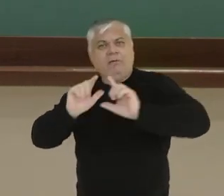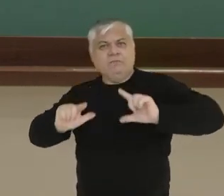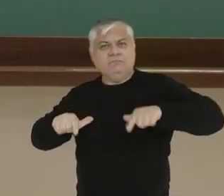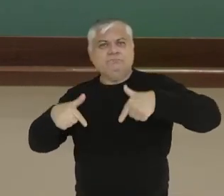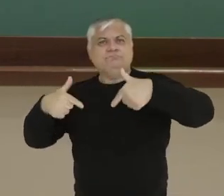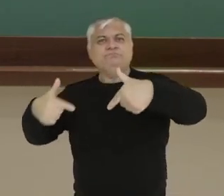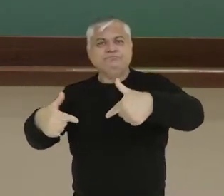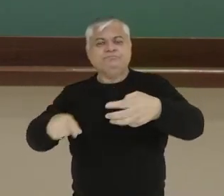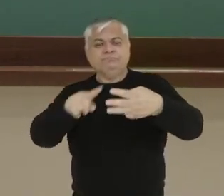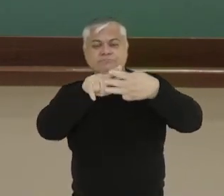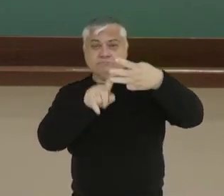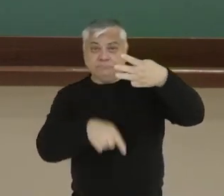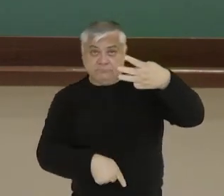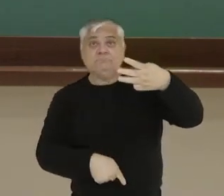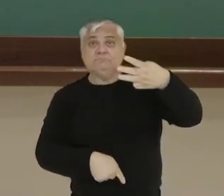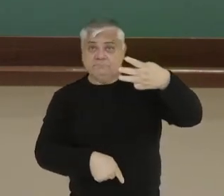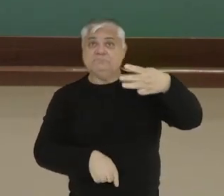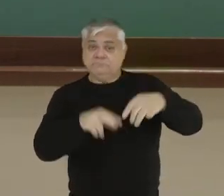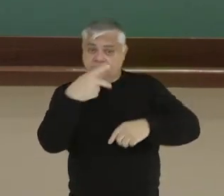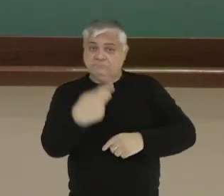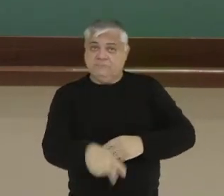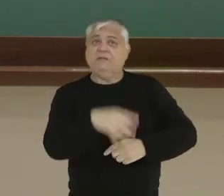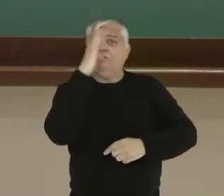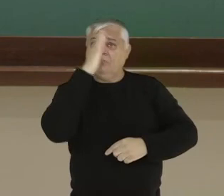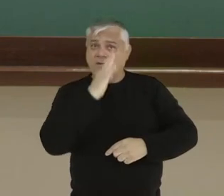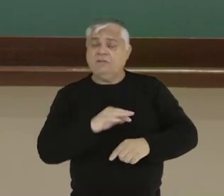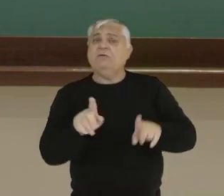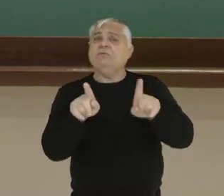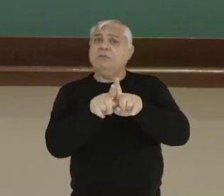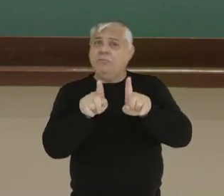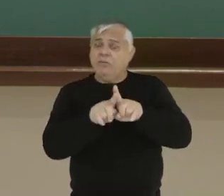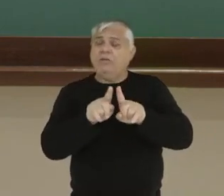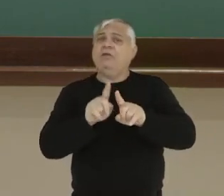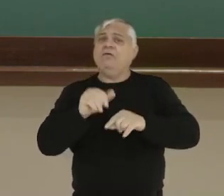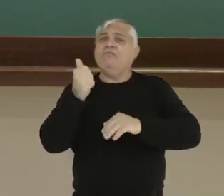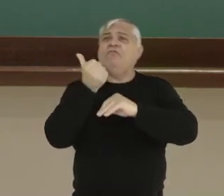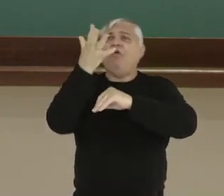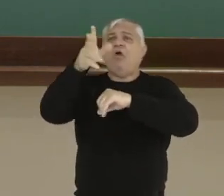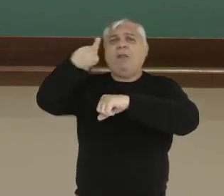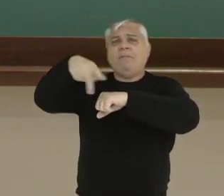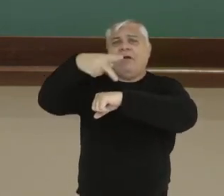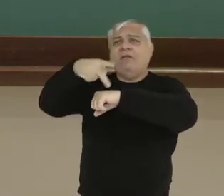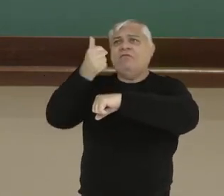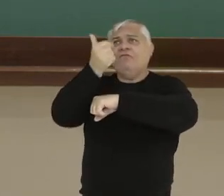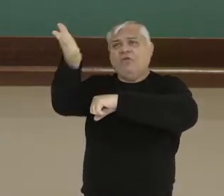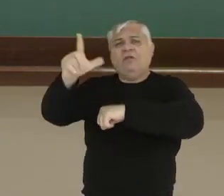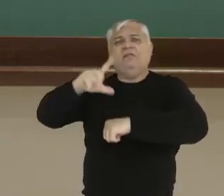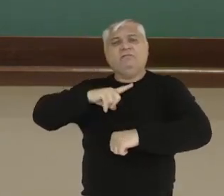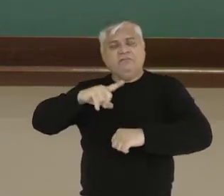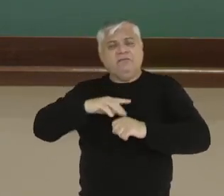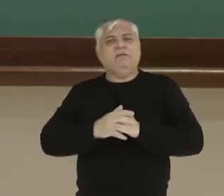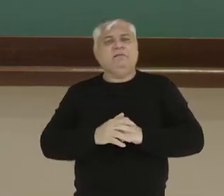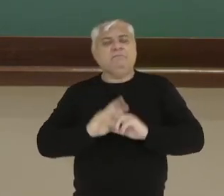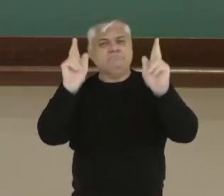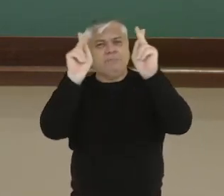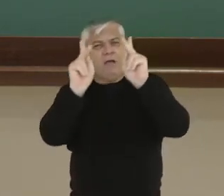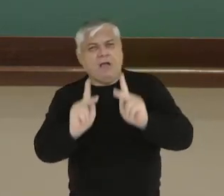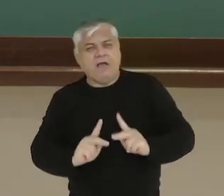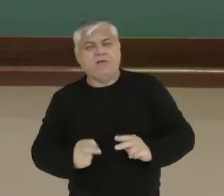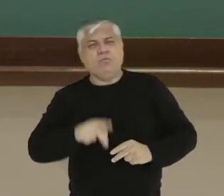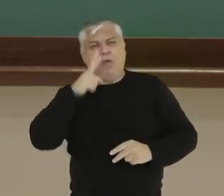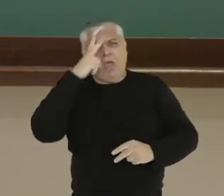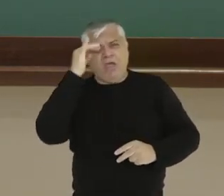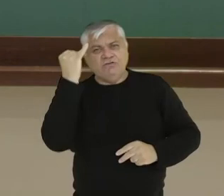Forças Armadas no Brasil, aqui no Brasil, e que também têm atuado fora do Brasil, como na missão de paz no